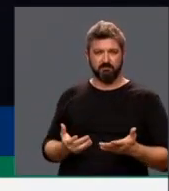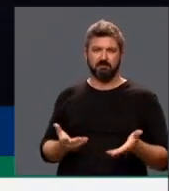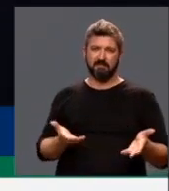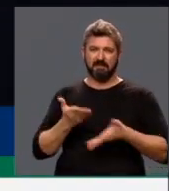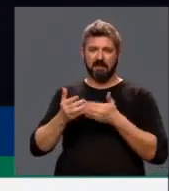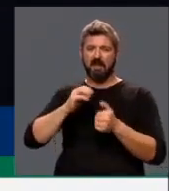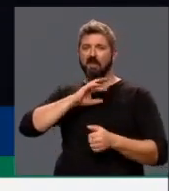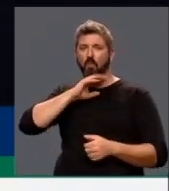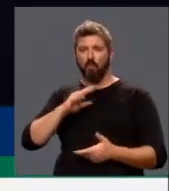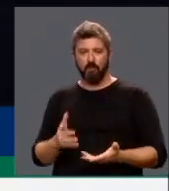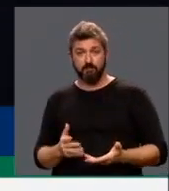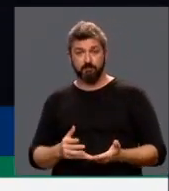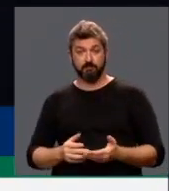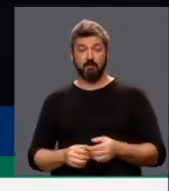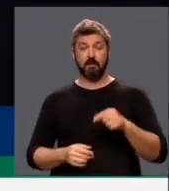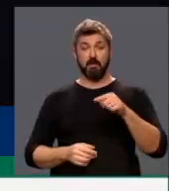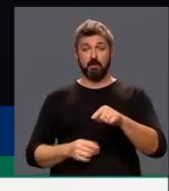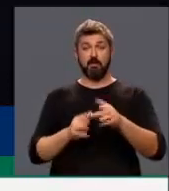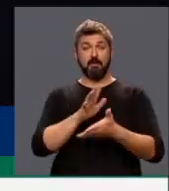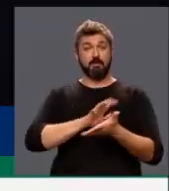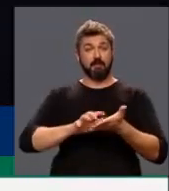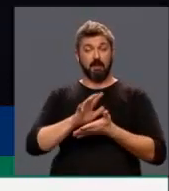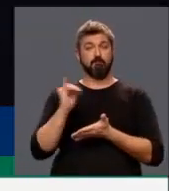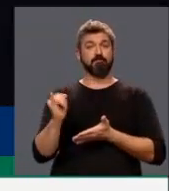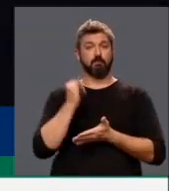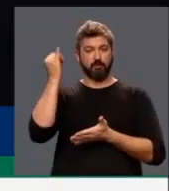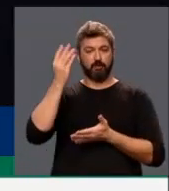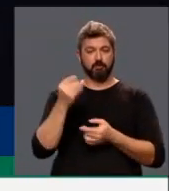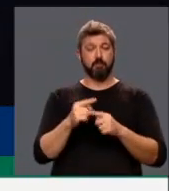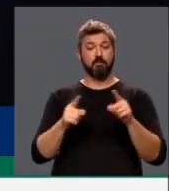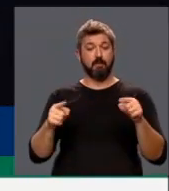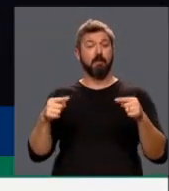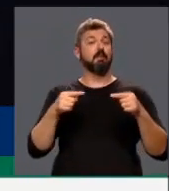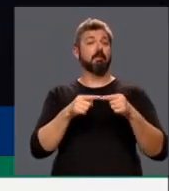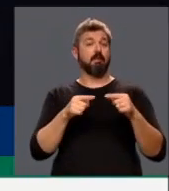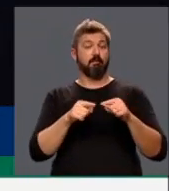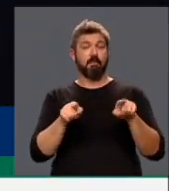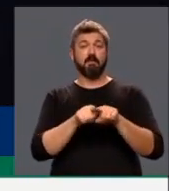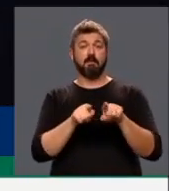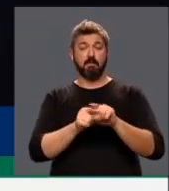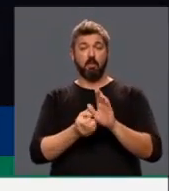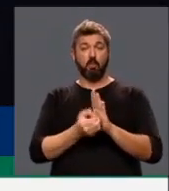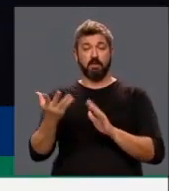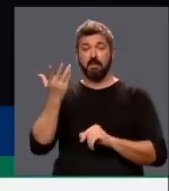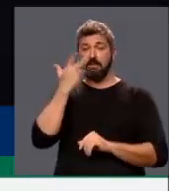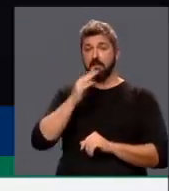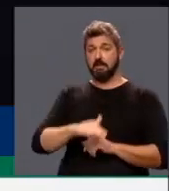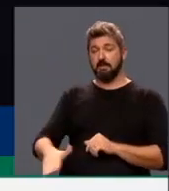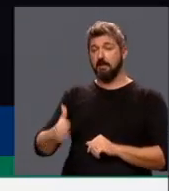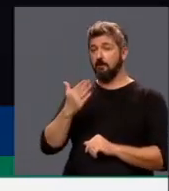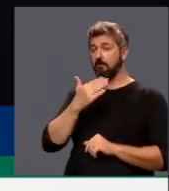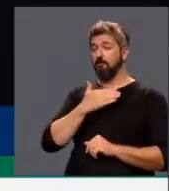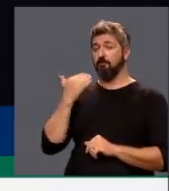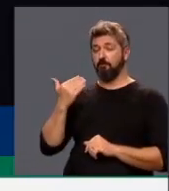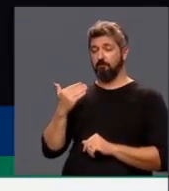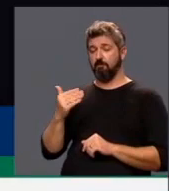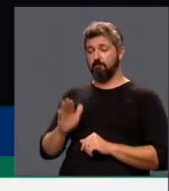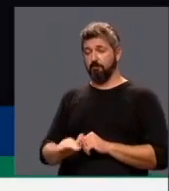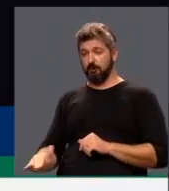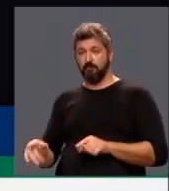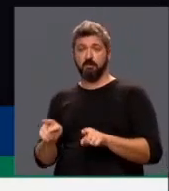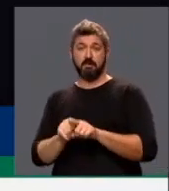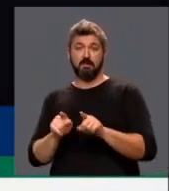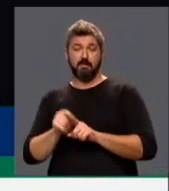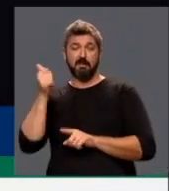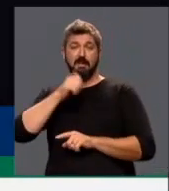vocês. Esse dado também é muito significativo e tem a ver, infelizmente, com os índices de mortalidade infantil e de mortalidade materna entre a